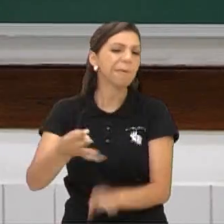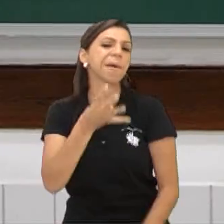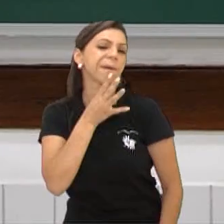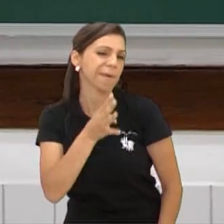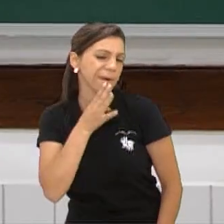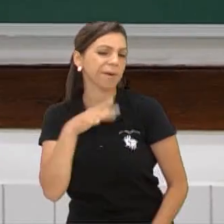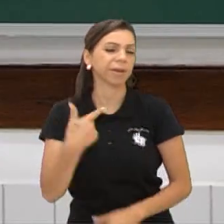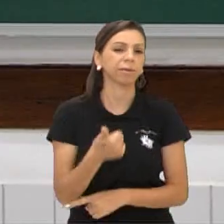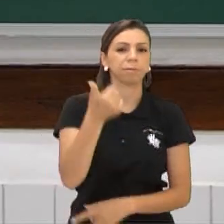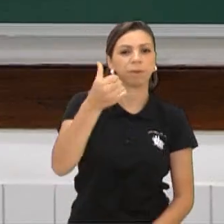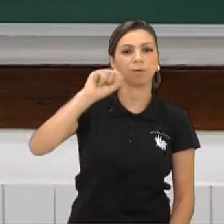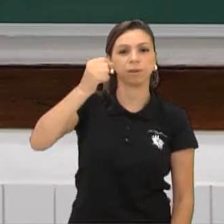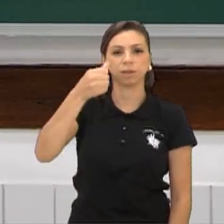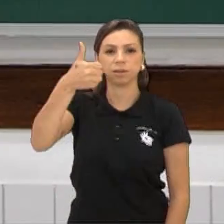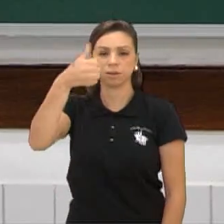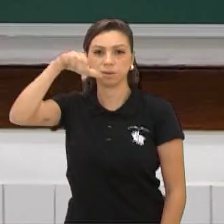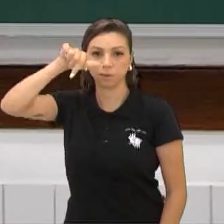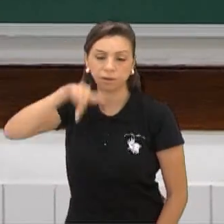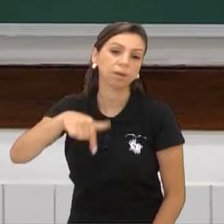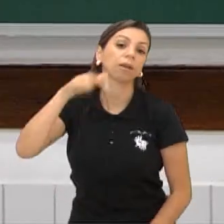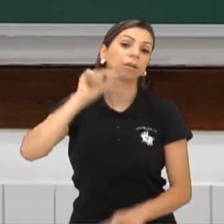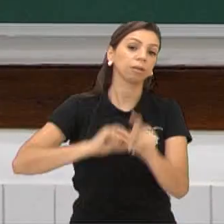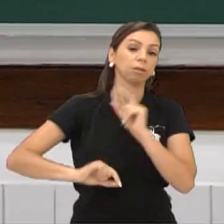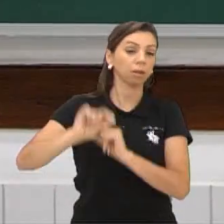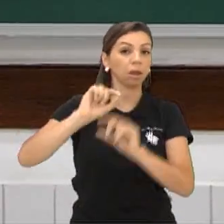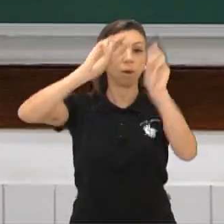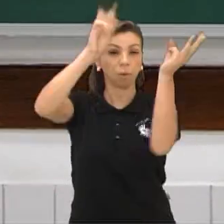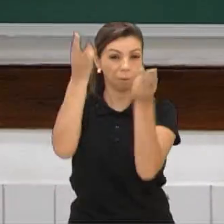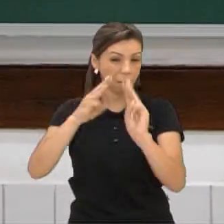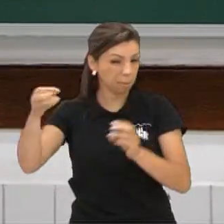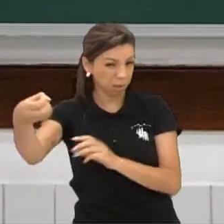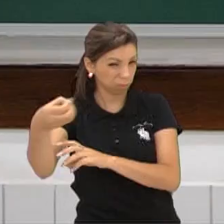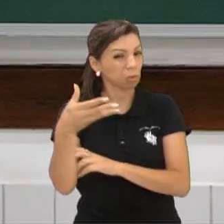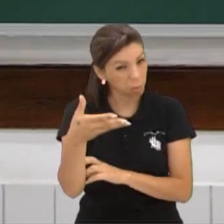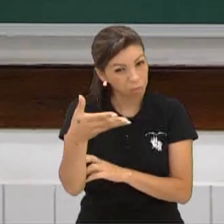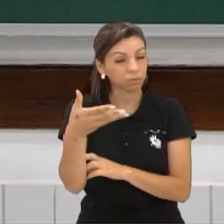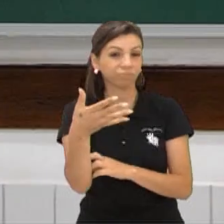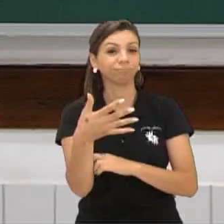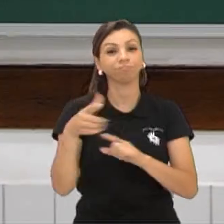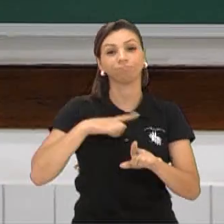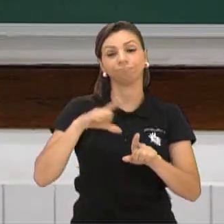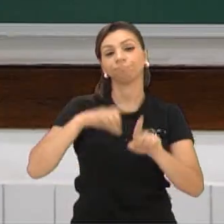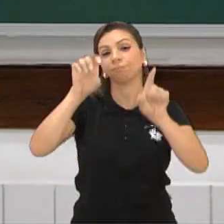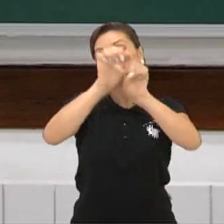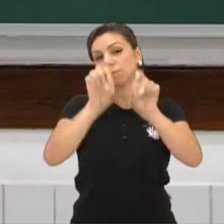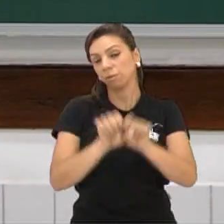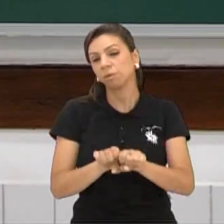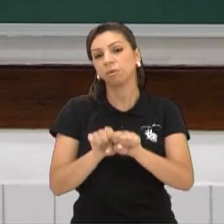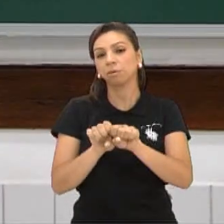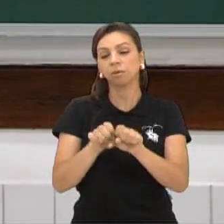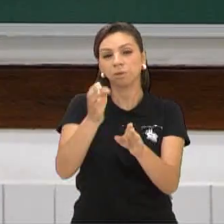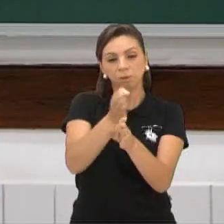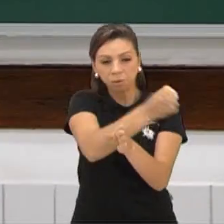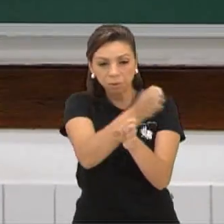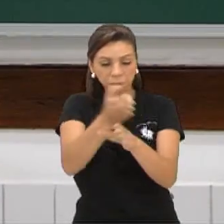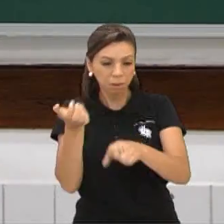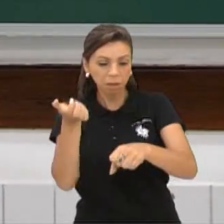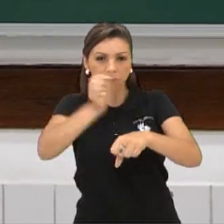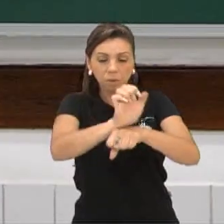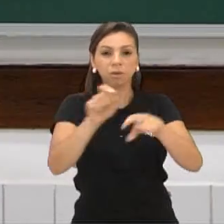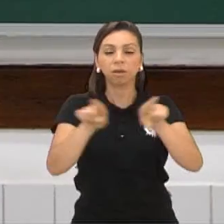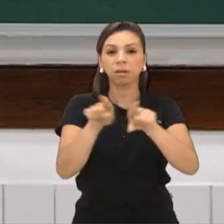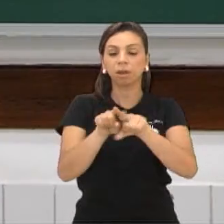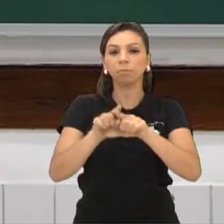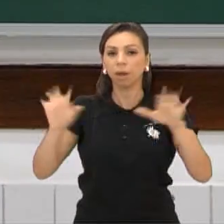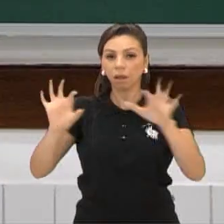de 1817, então considerando um mapa bastante recente, com a estruturação dos limites estaduais e